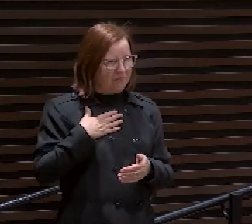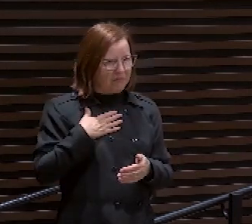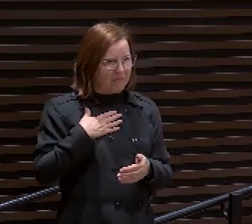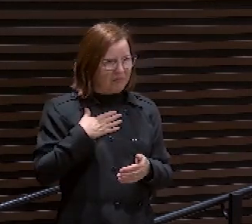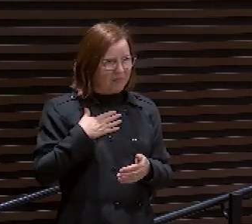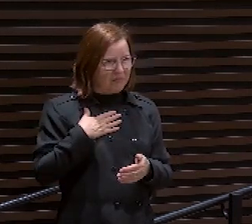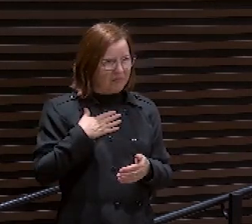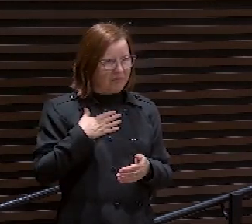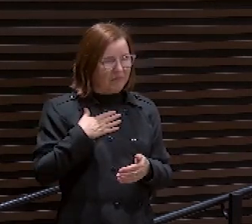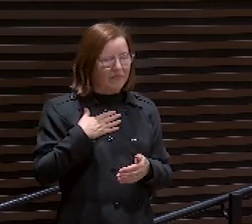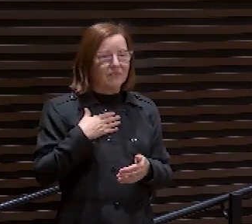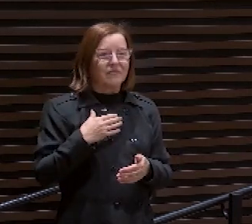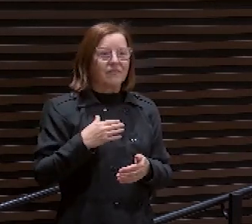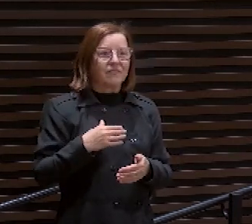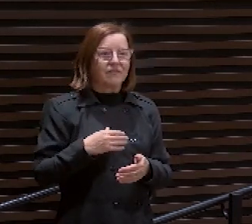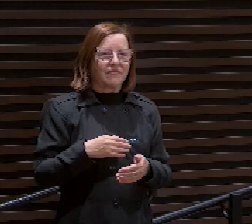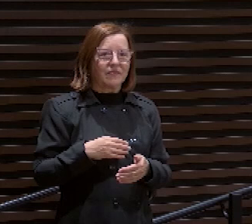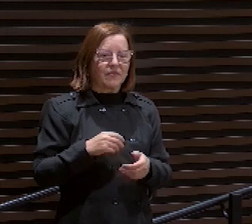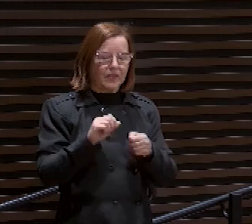Cristo.